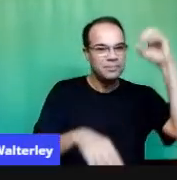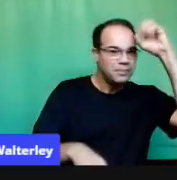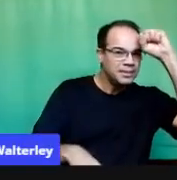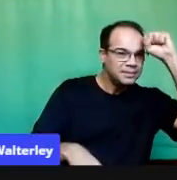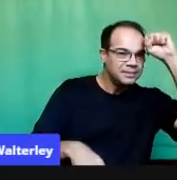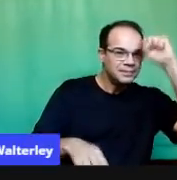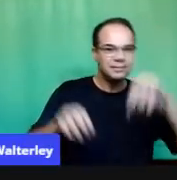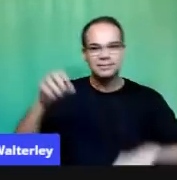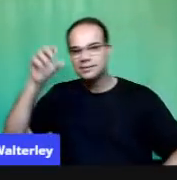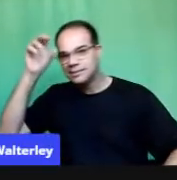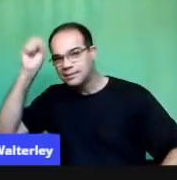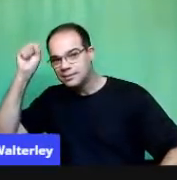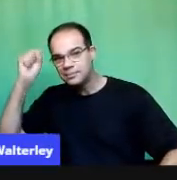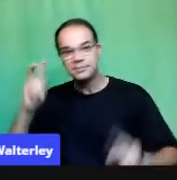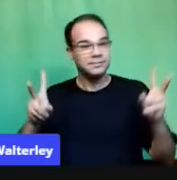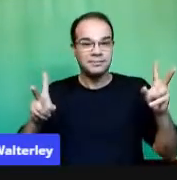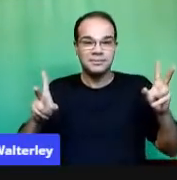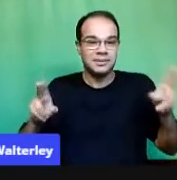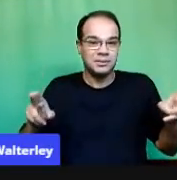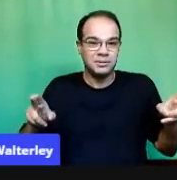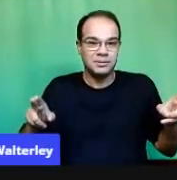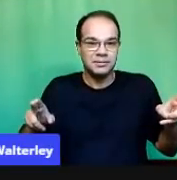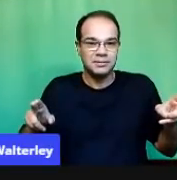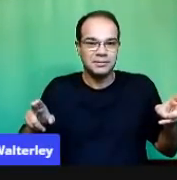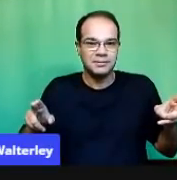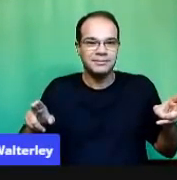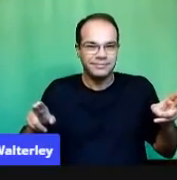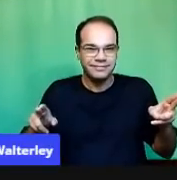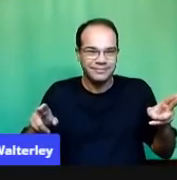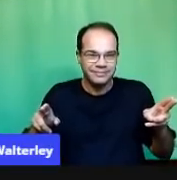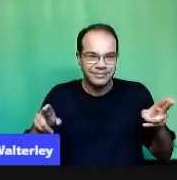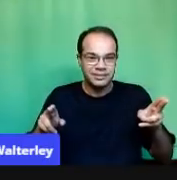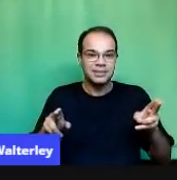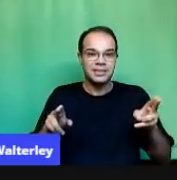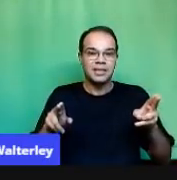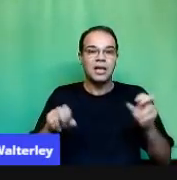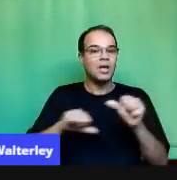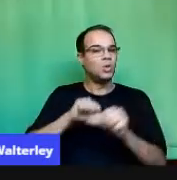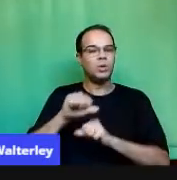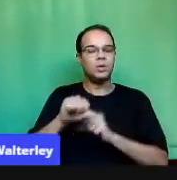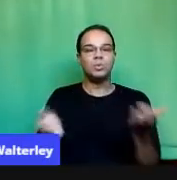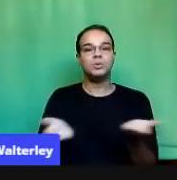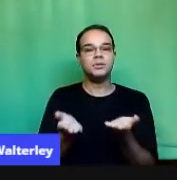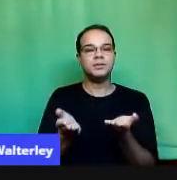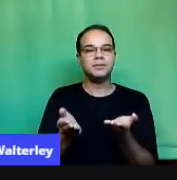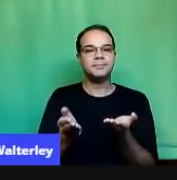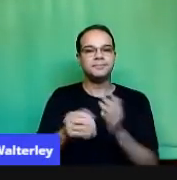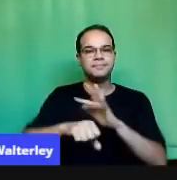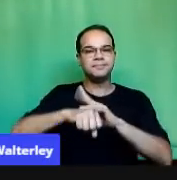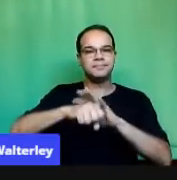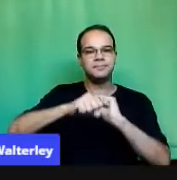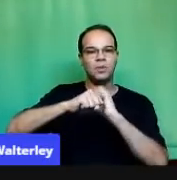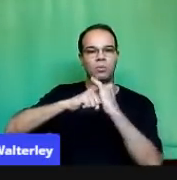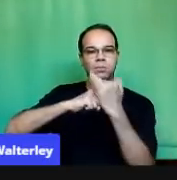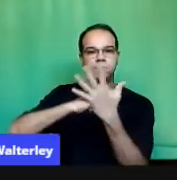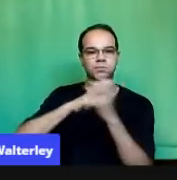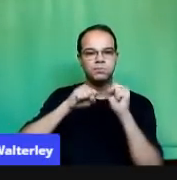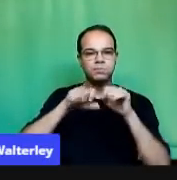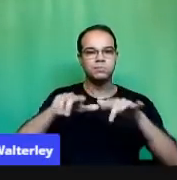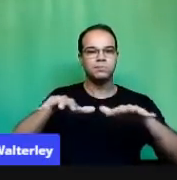em tempos de pandemia, onde essa criança está dentro de casa, com pessoas mais